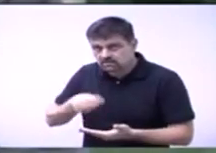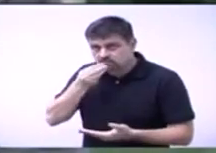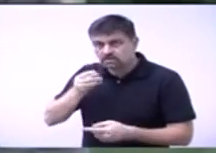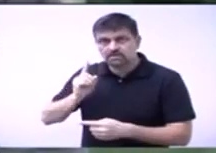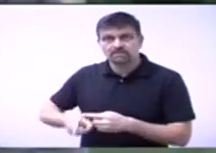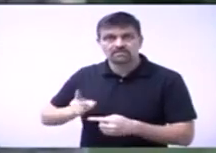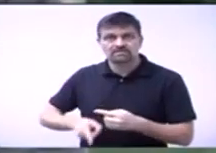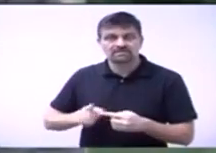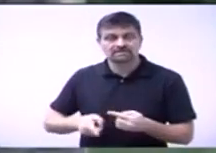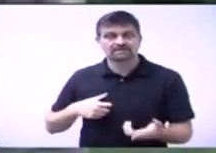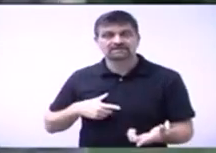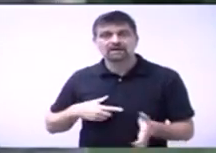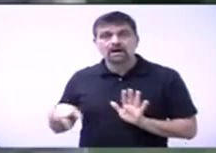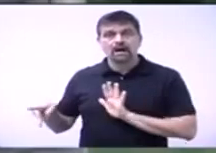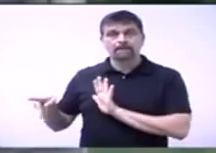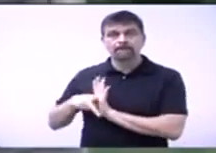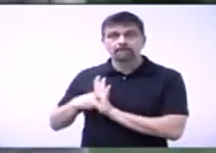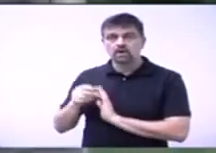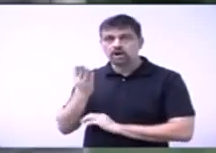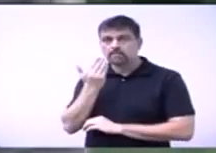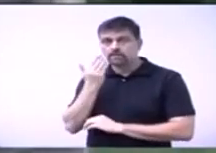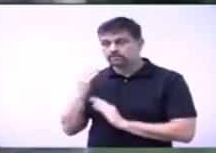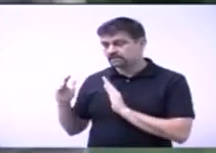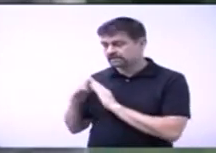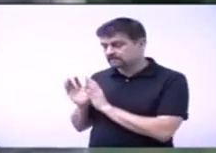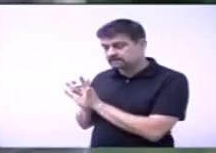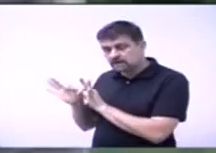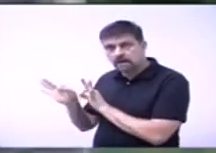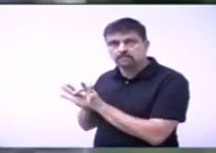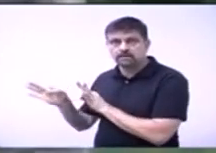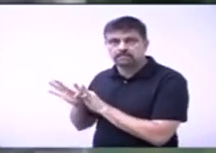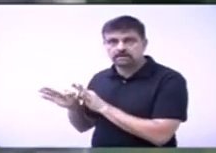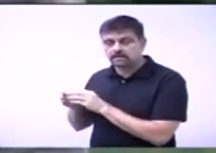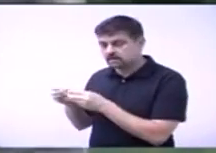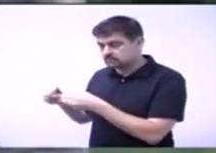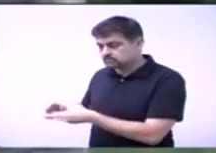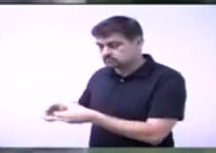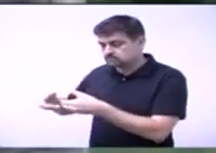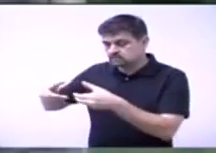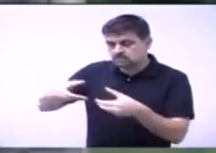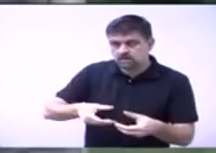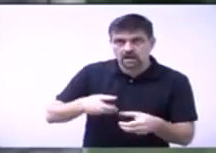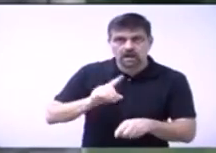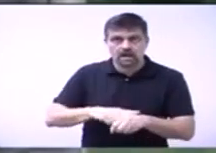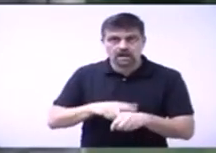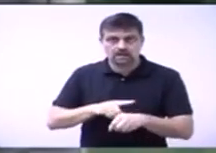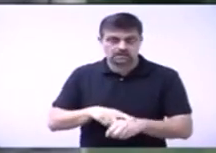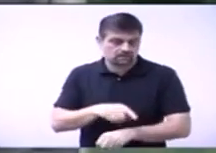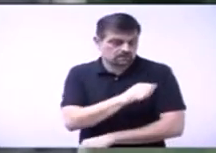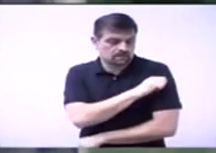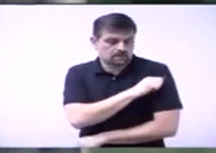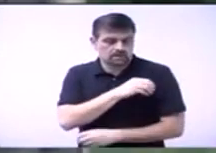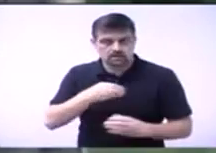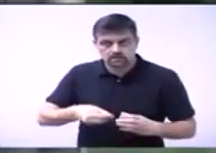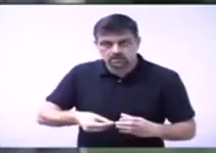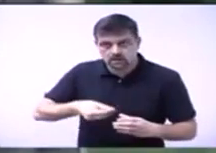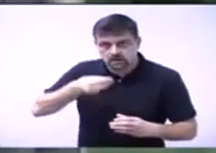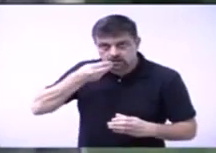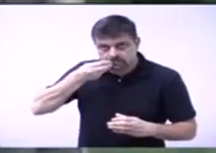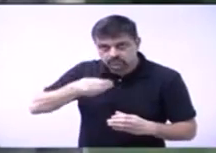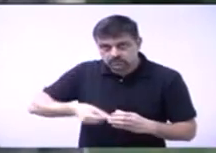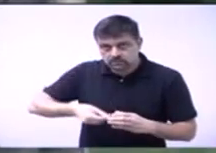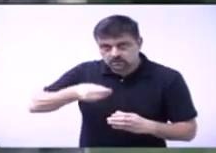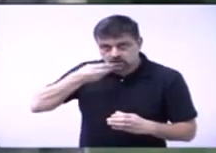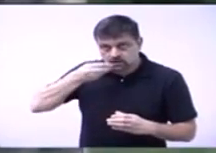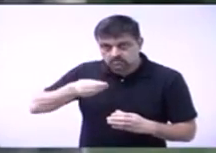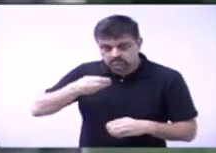estão levando marmitas e outras refeições para poderem almoçar ali no local de